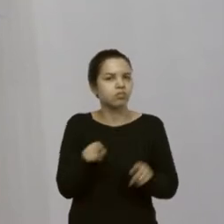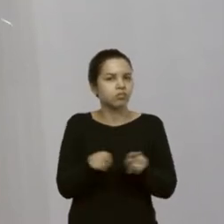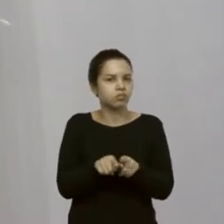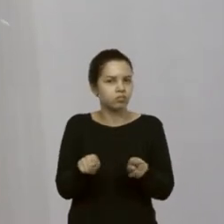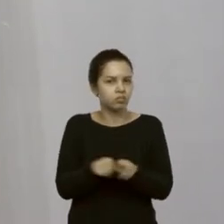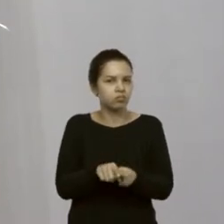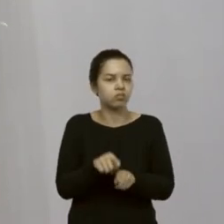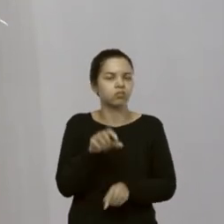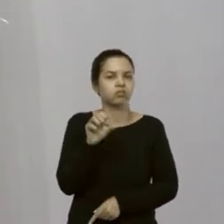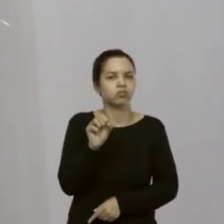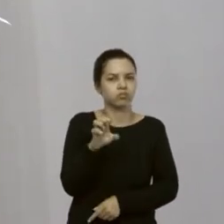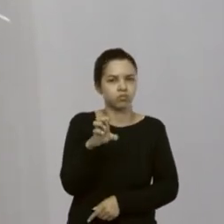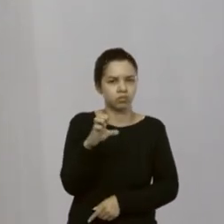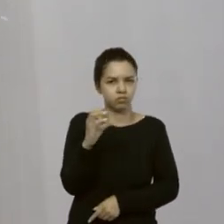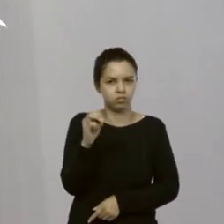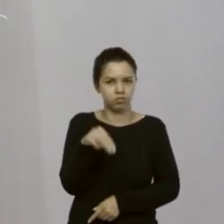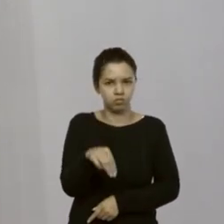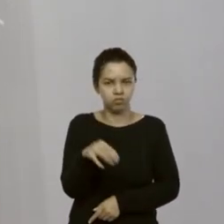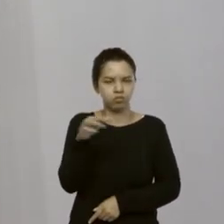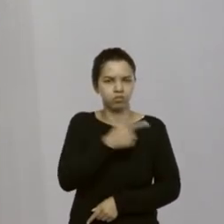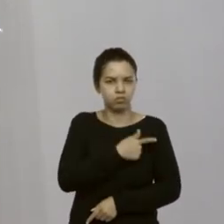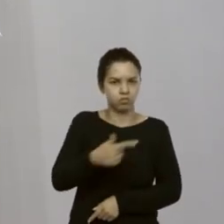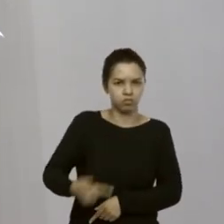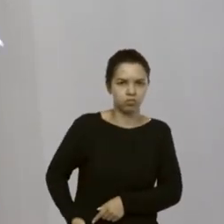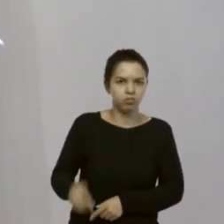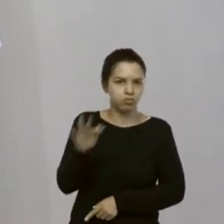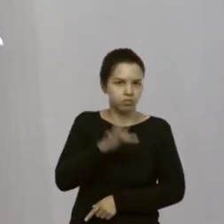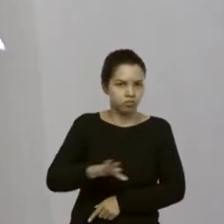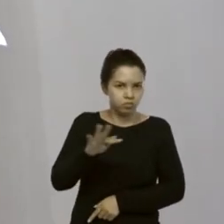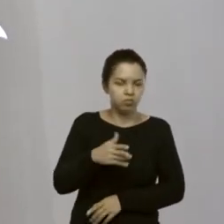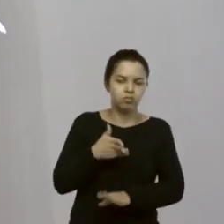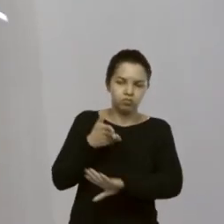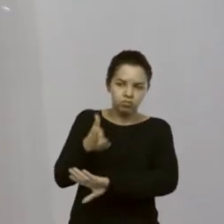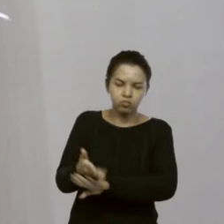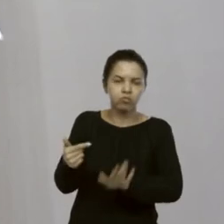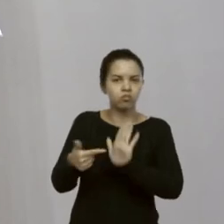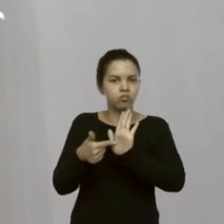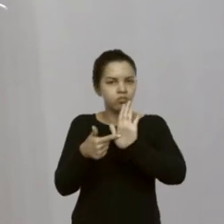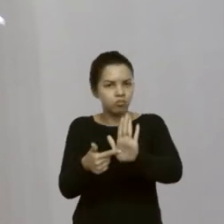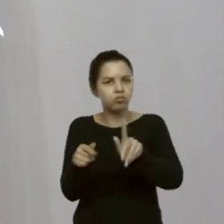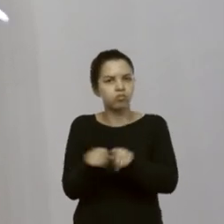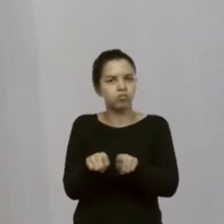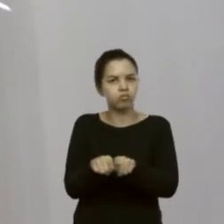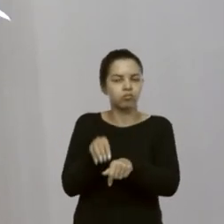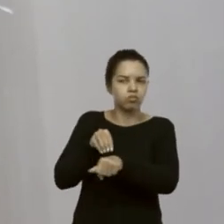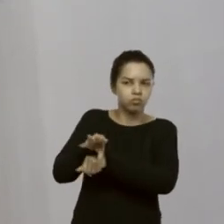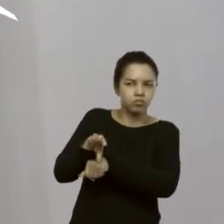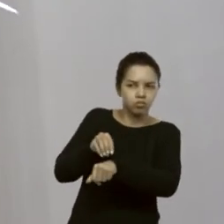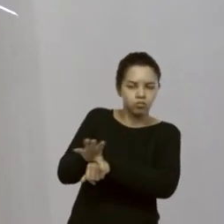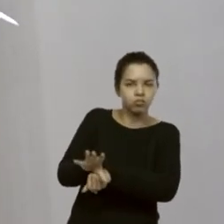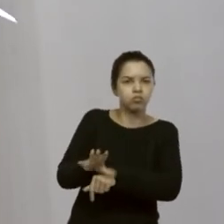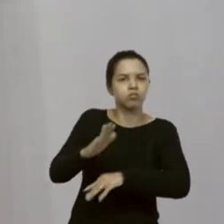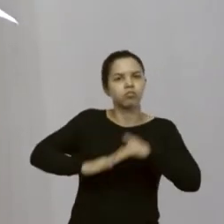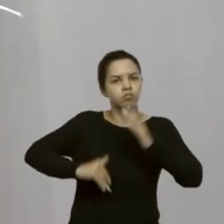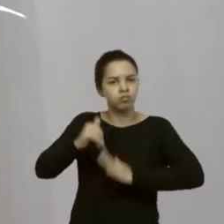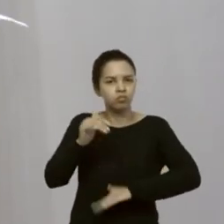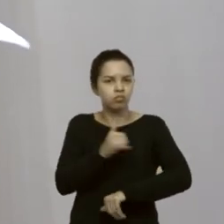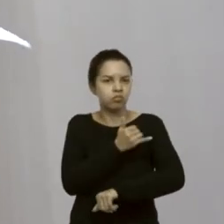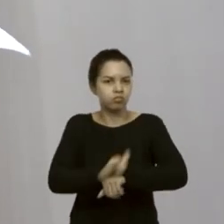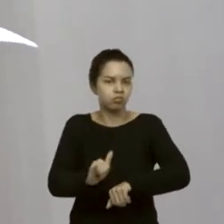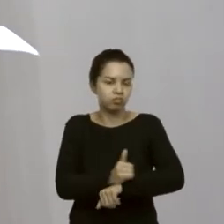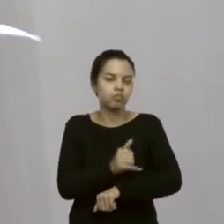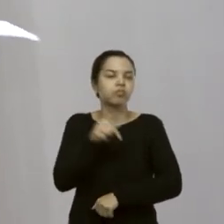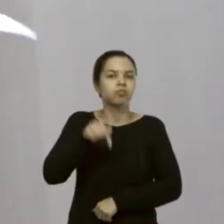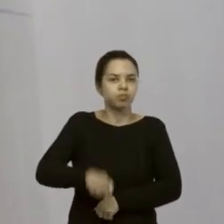SECOM do Governo Federal, oportunidade para mostrar e sugerir ações e estratégias adotadas por Santa